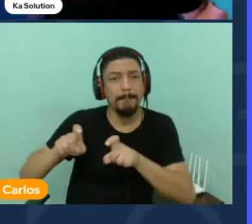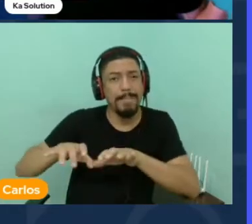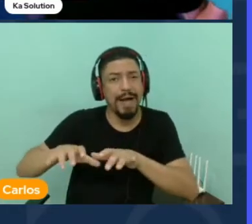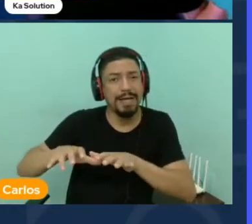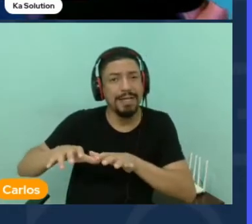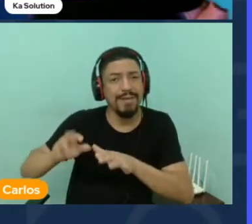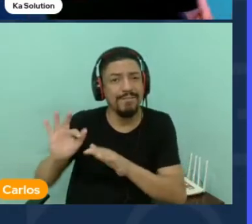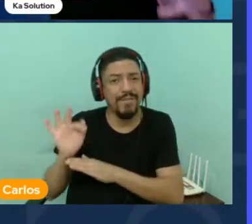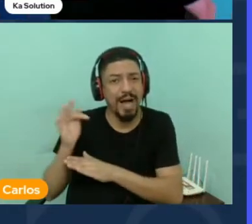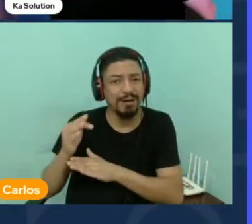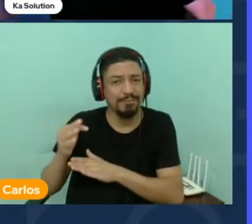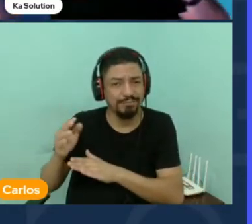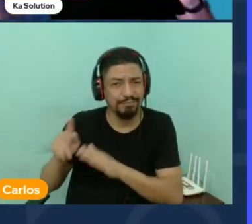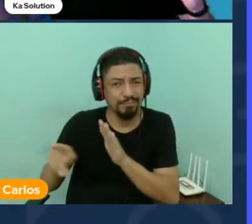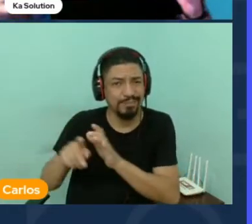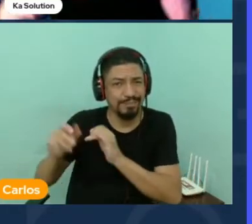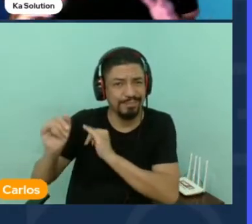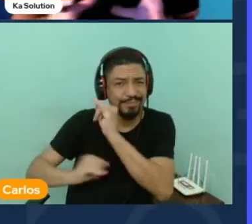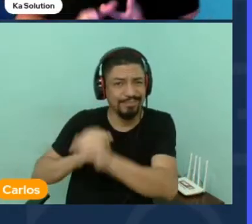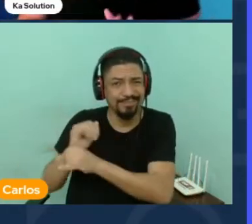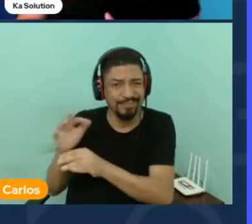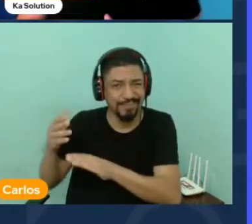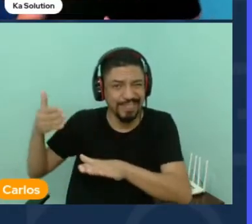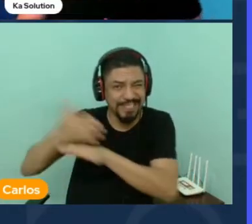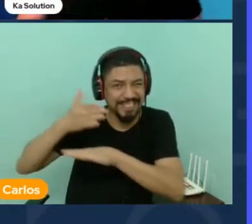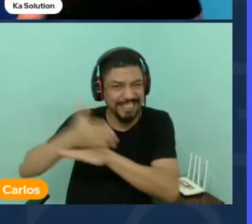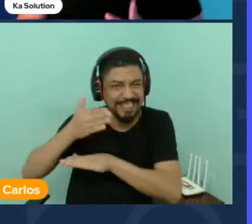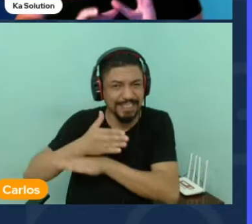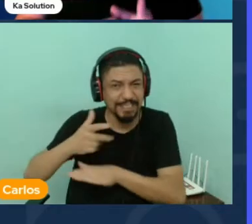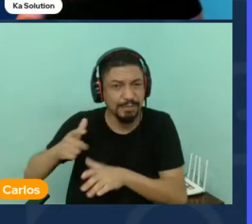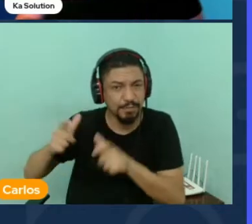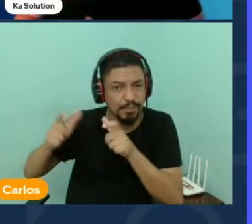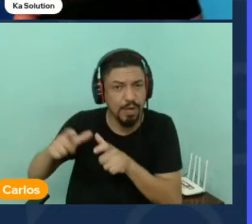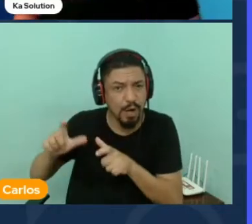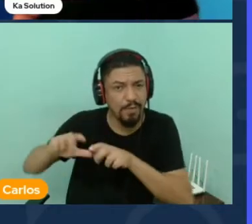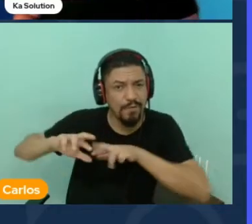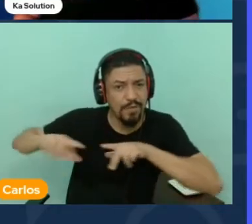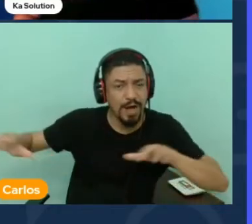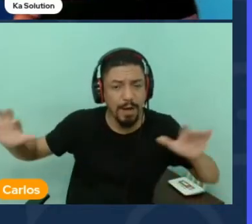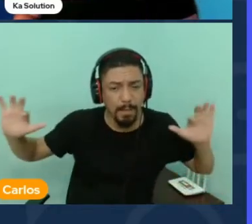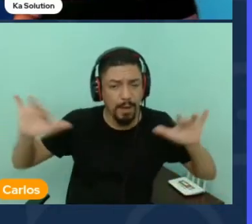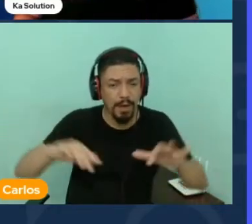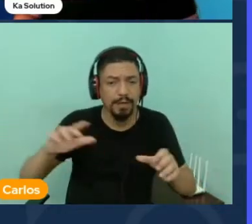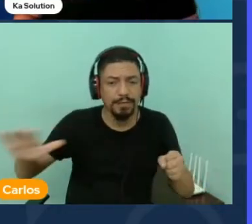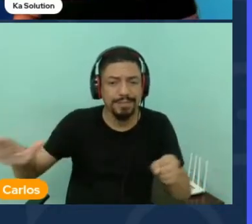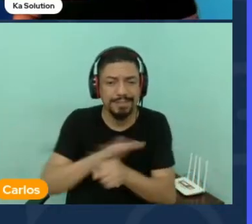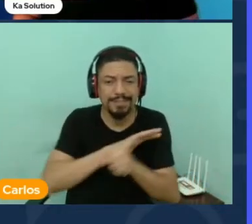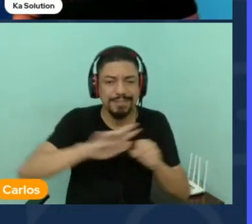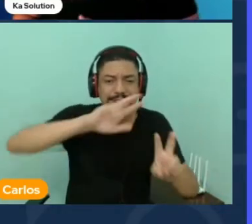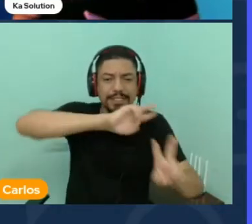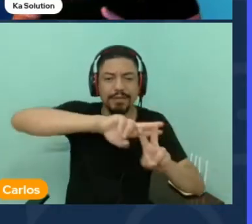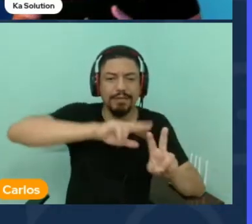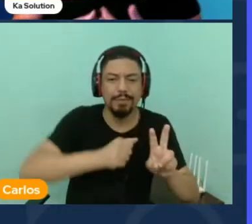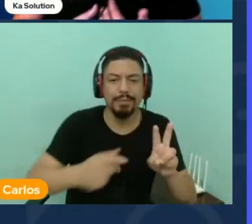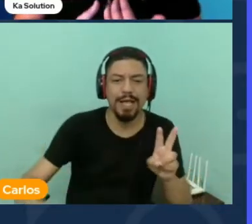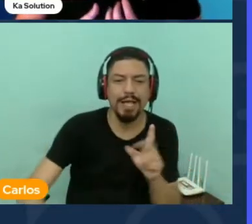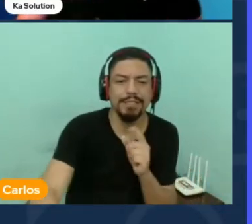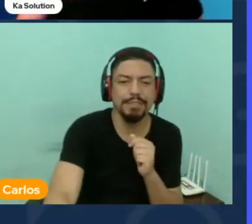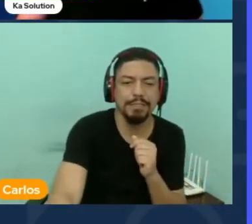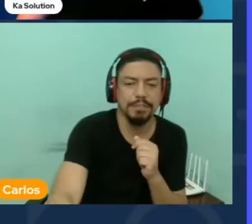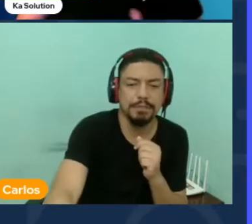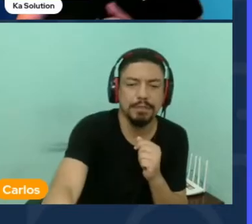internet, vindo de todos os locais, com o único objetivo de derrubar a minha aplicação. Então, a gente já tem,